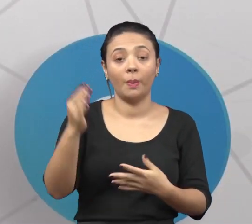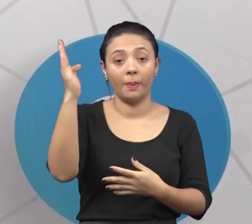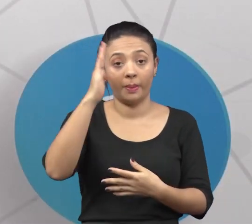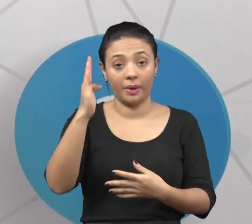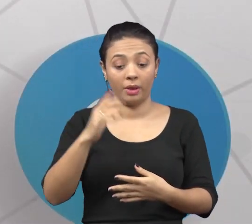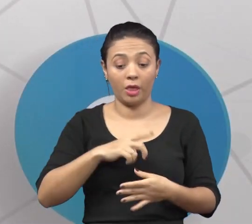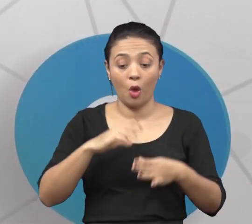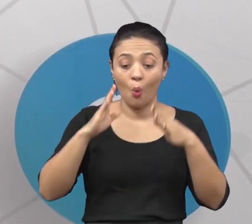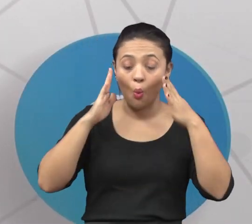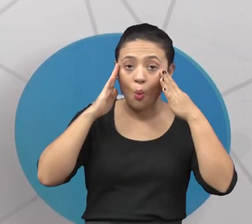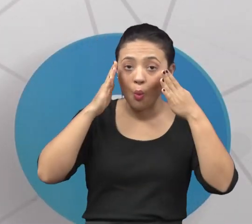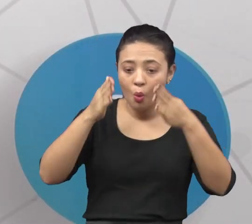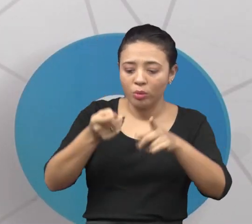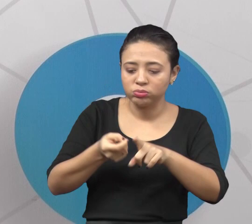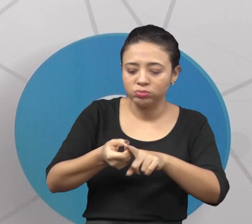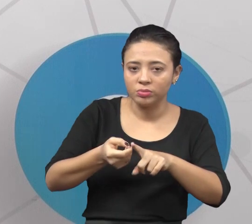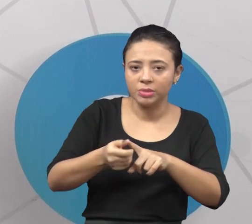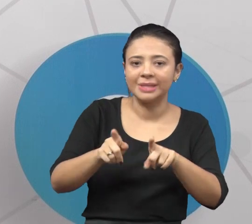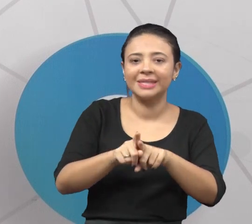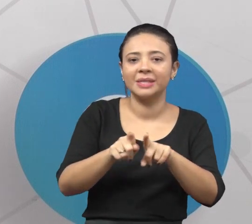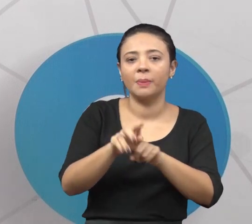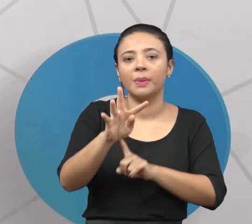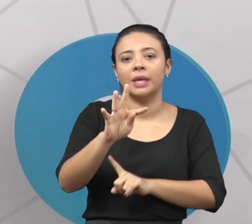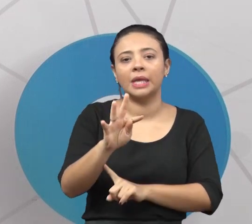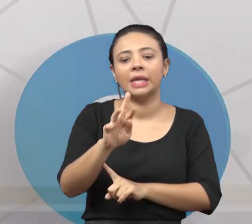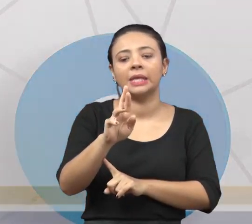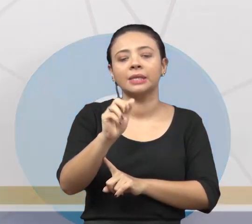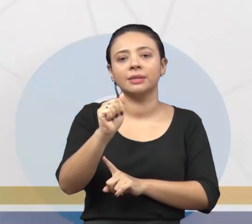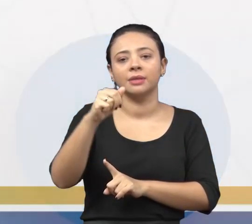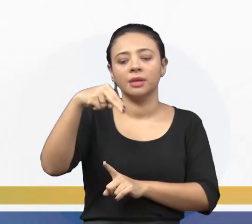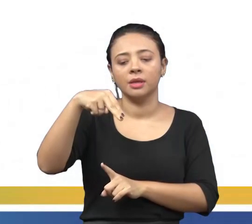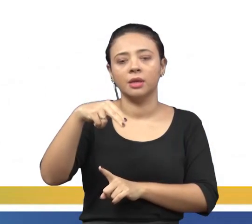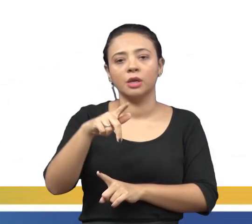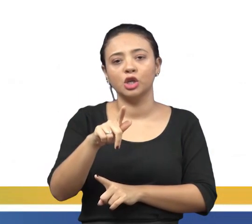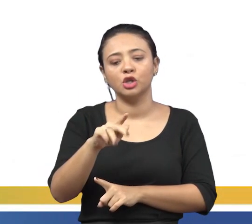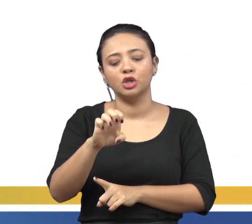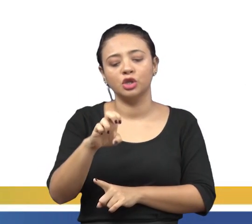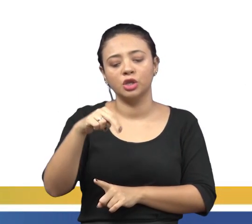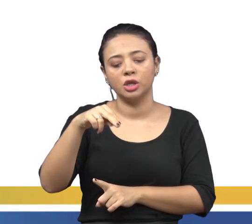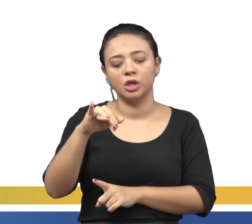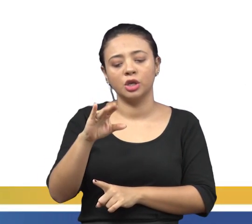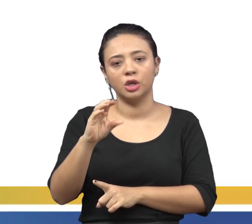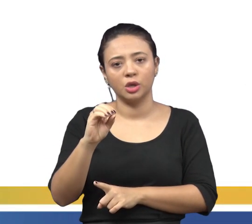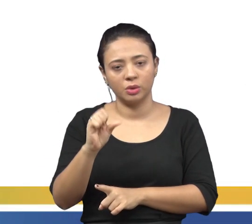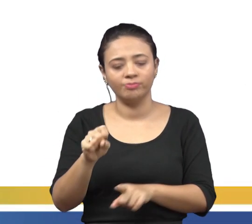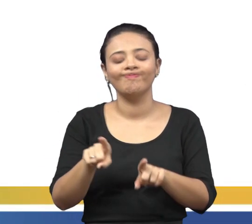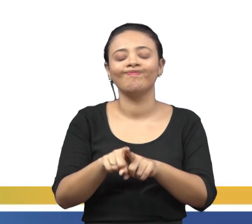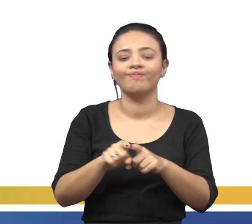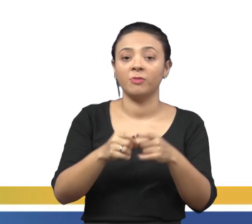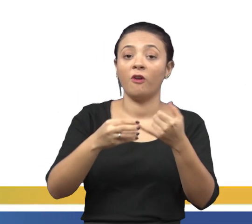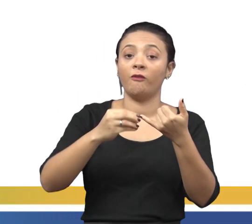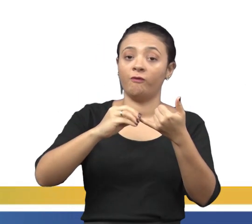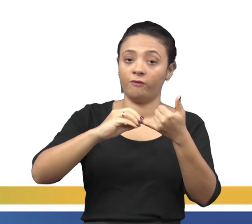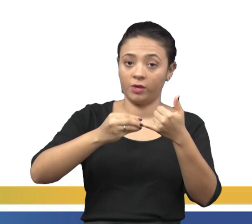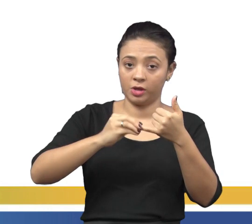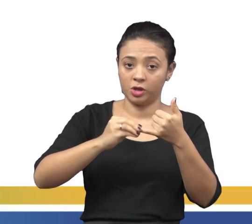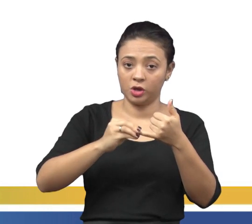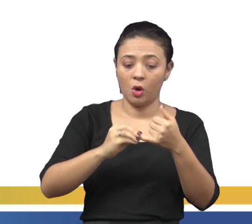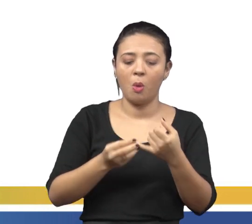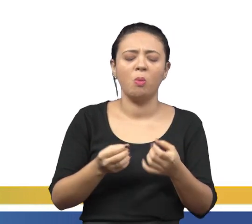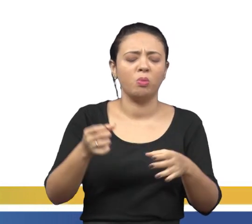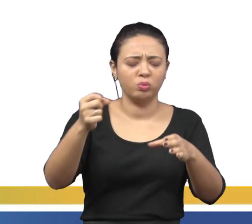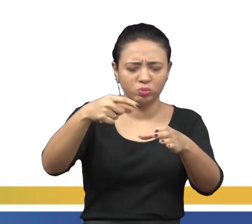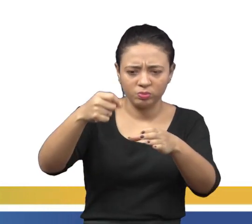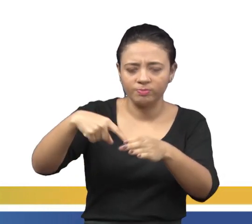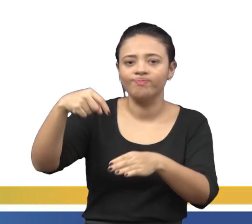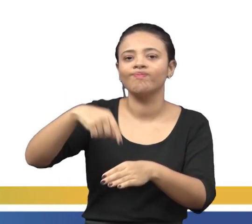também transgênicos em cima do milho, tá? Feijão também estamos entre os 3 maiores do mundo, tá? Esses são os principais produtos. O Brasil